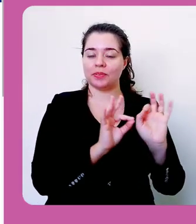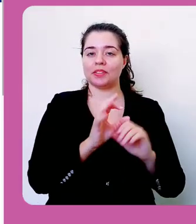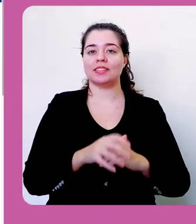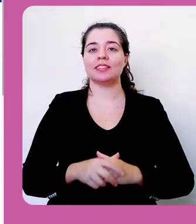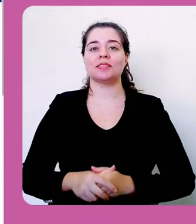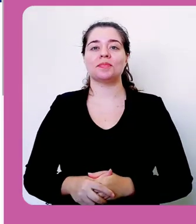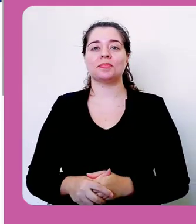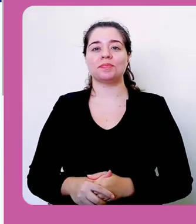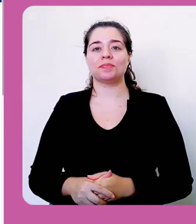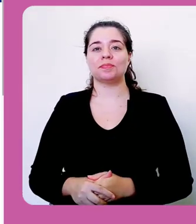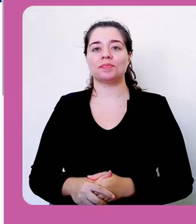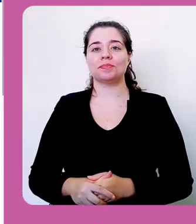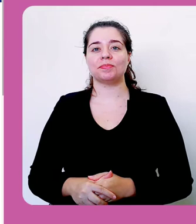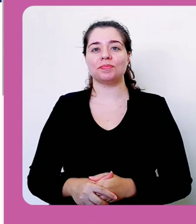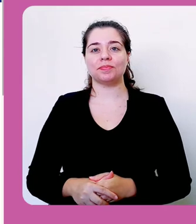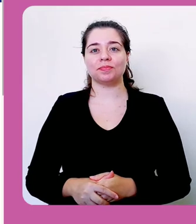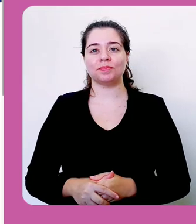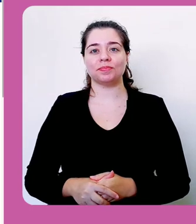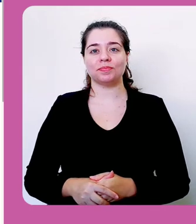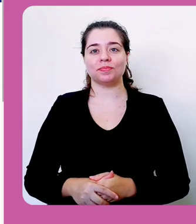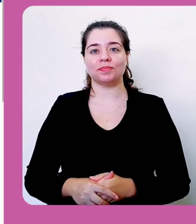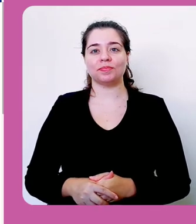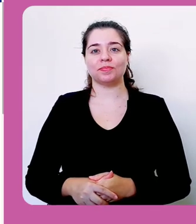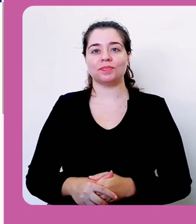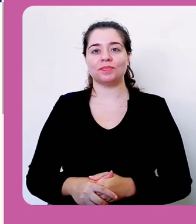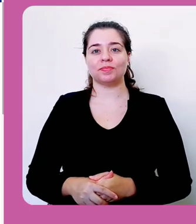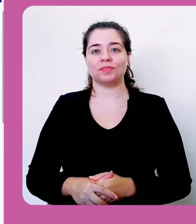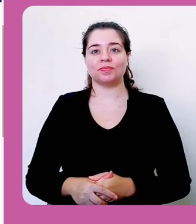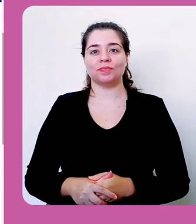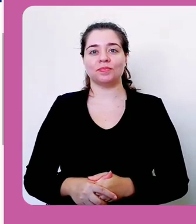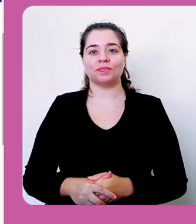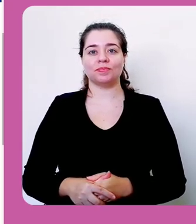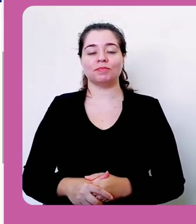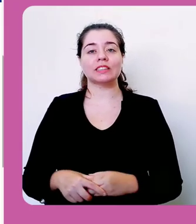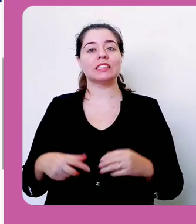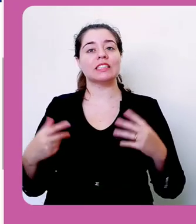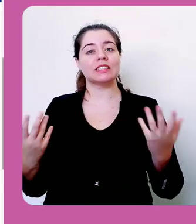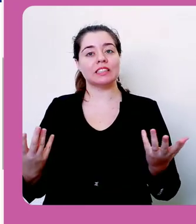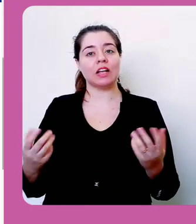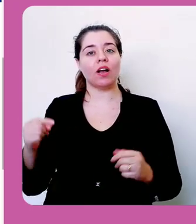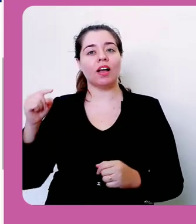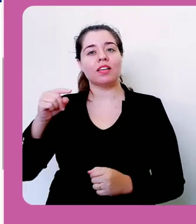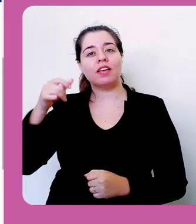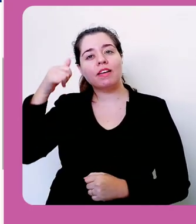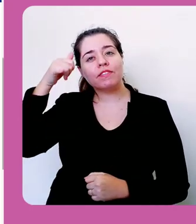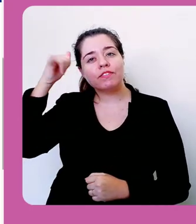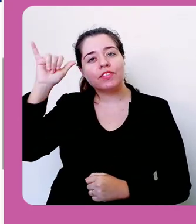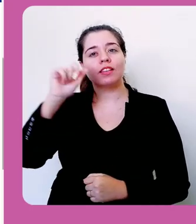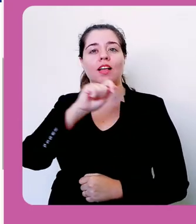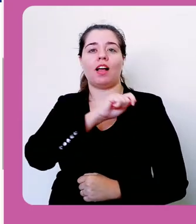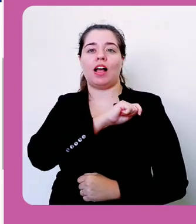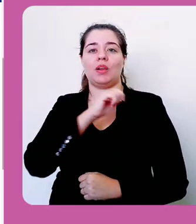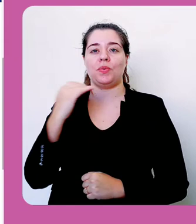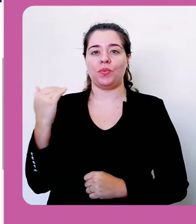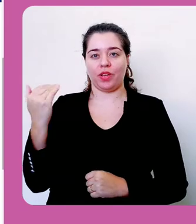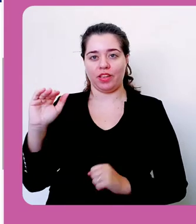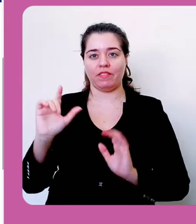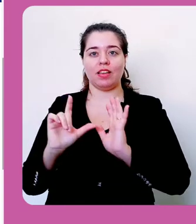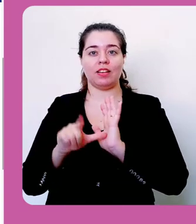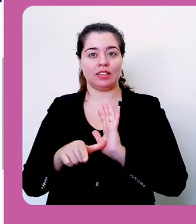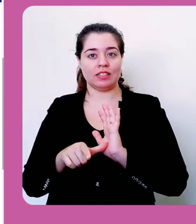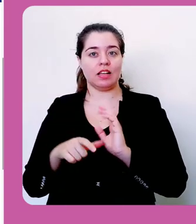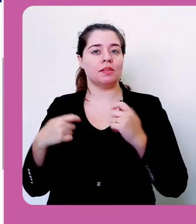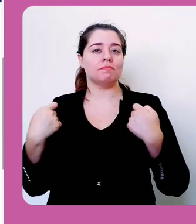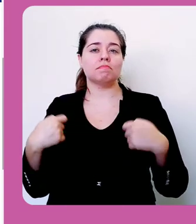Então, para você evitar que o aluno envie em atraso, você precisa aqui, ó, marcar essa